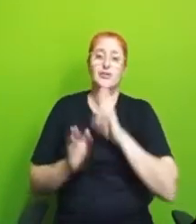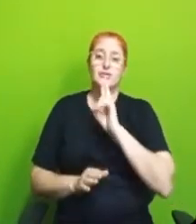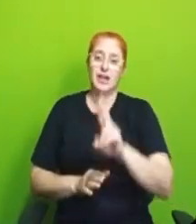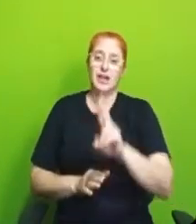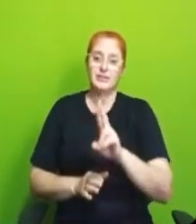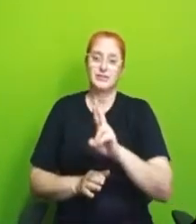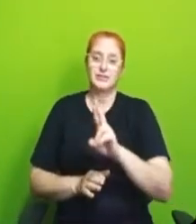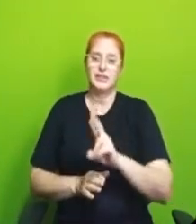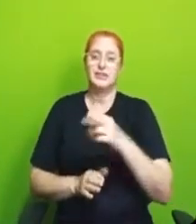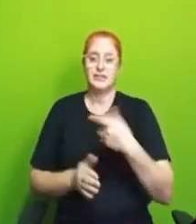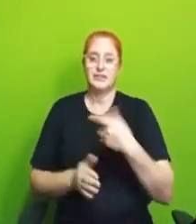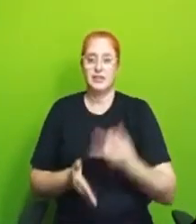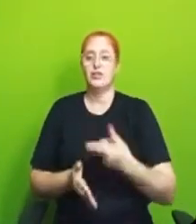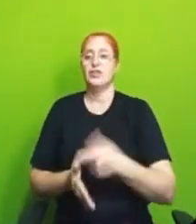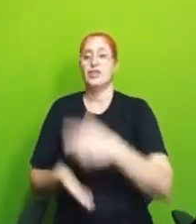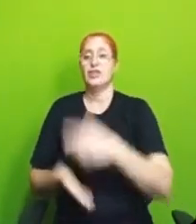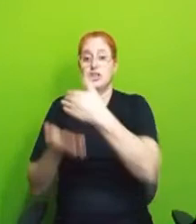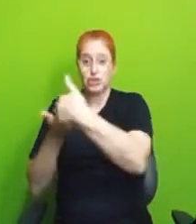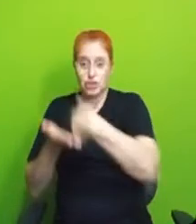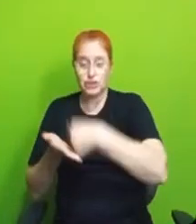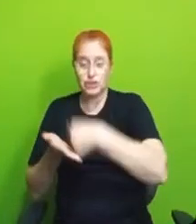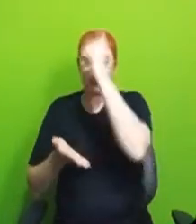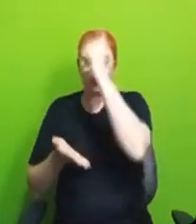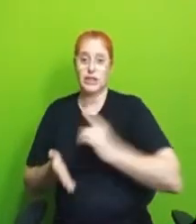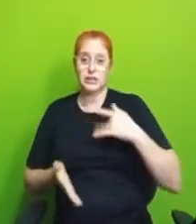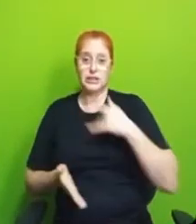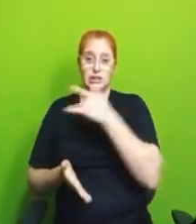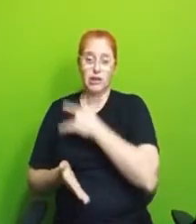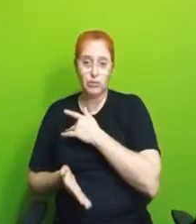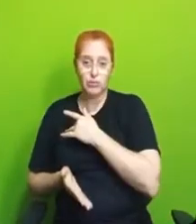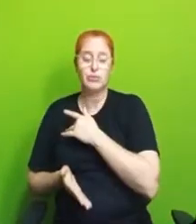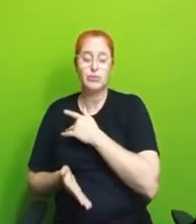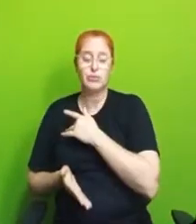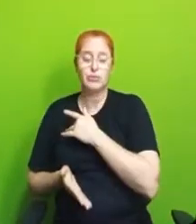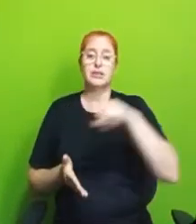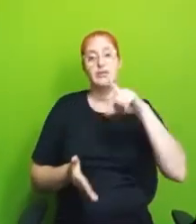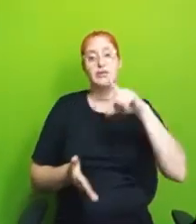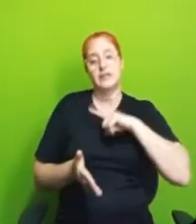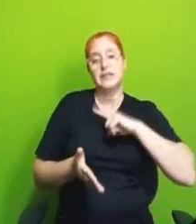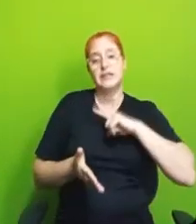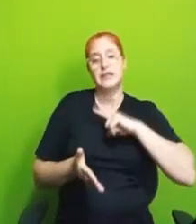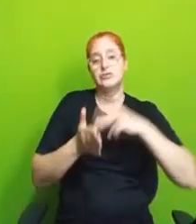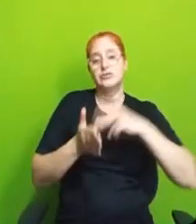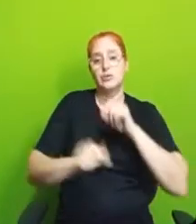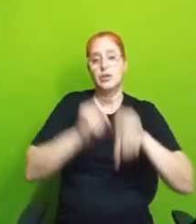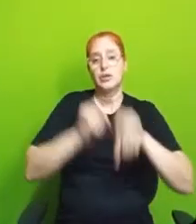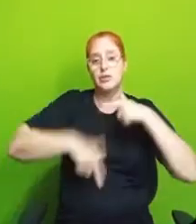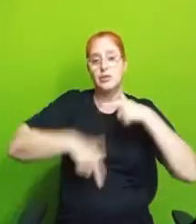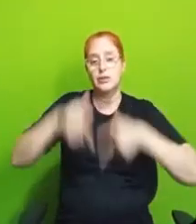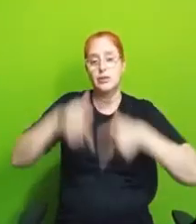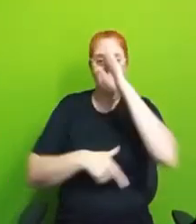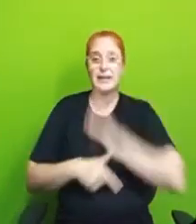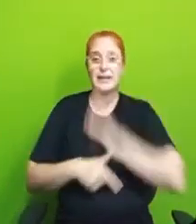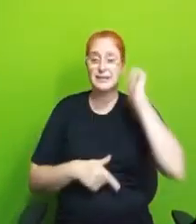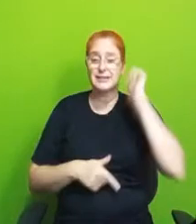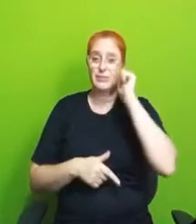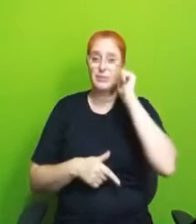você tem mais apropriação do tempo de trabalho não remunerado das mulheres na esfera da reprodução. Esse que é um fundo